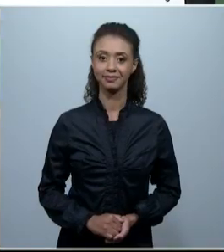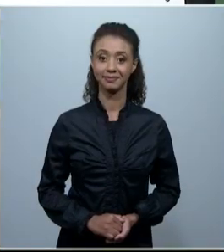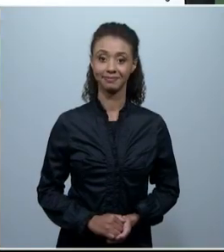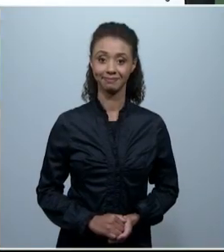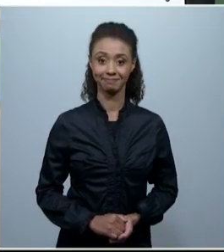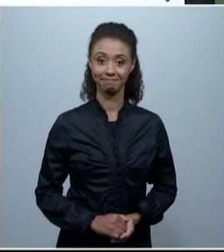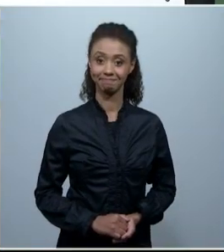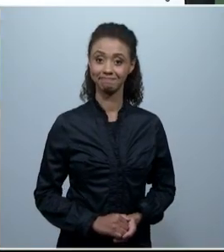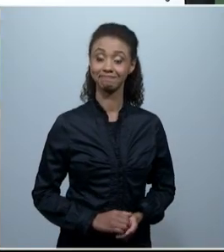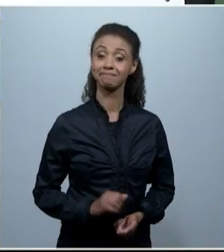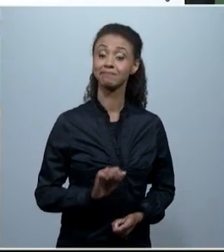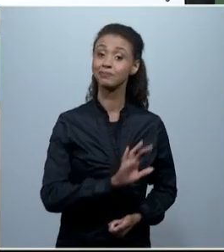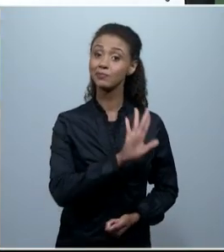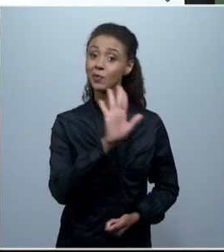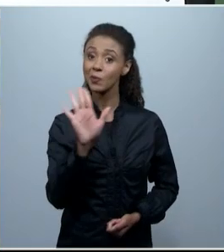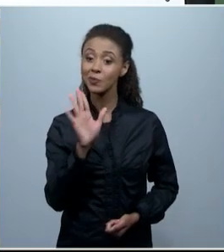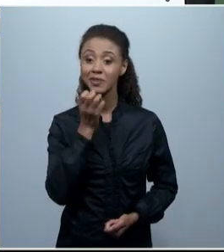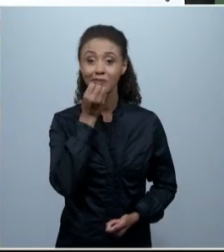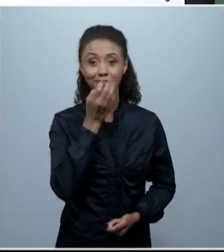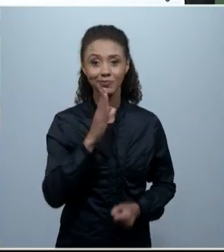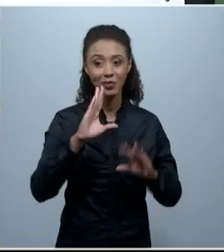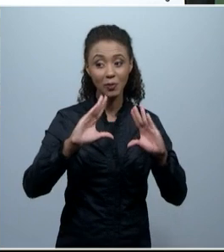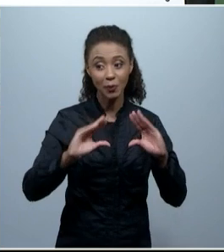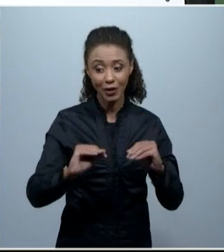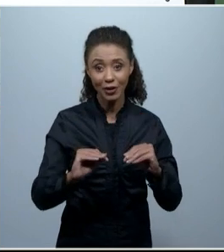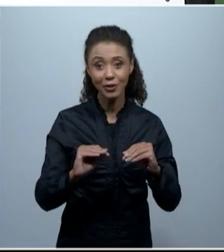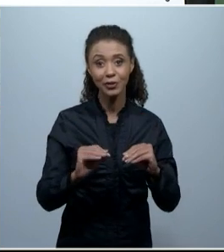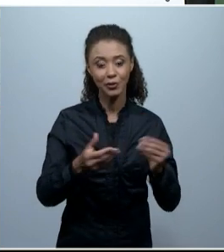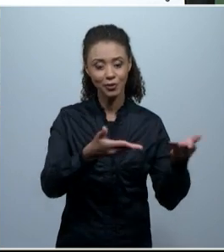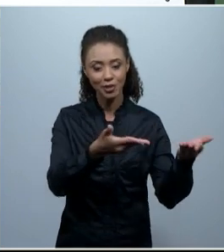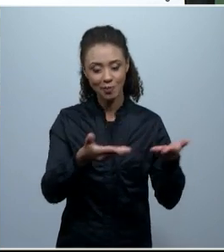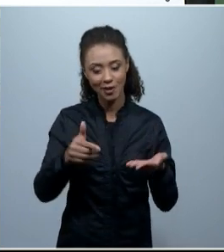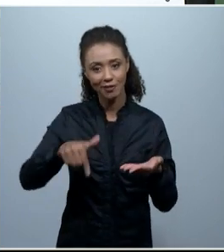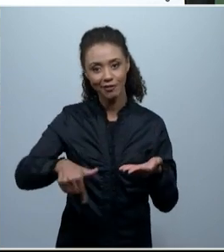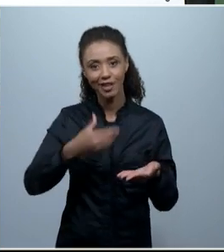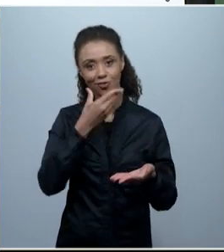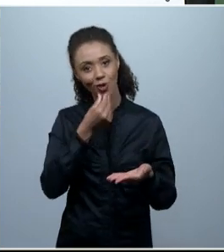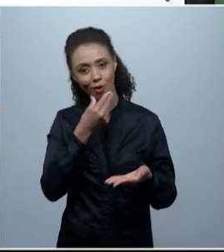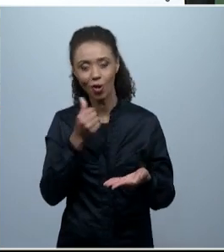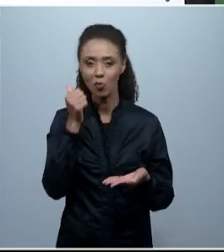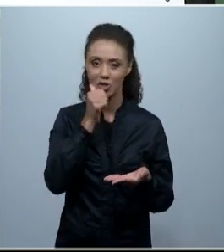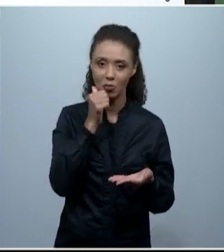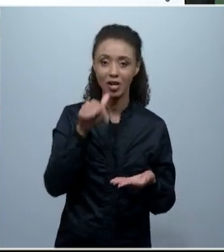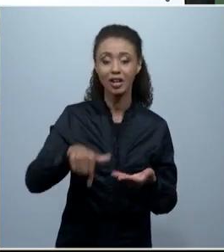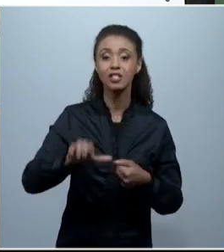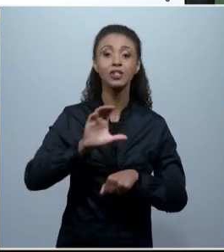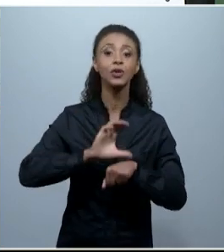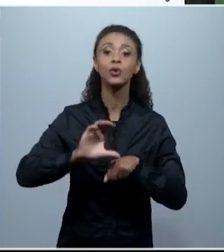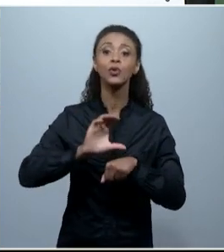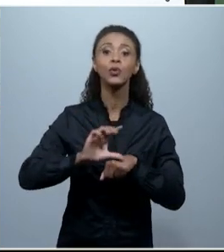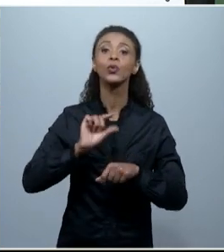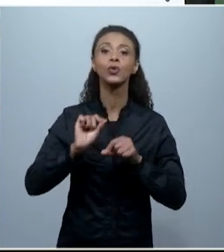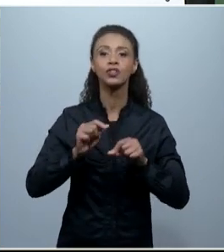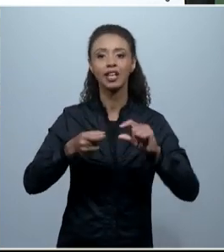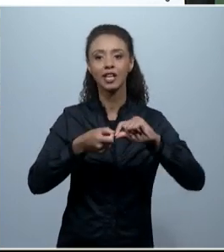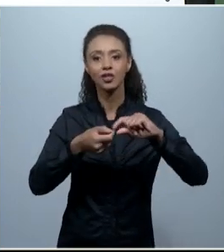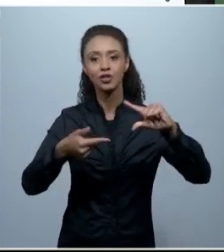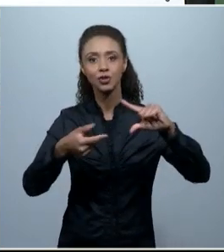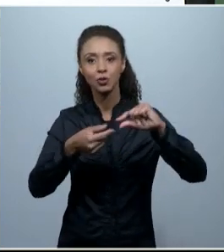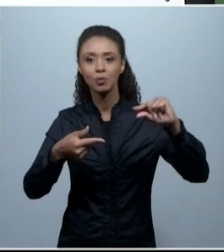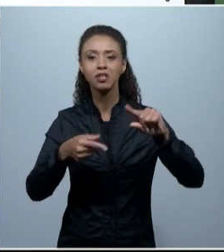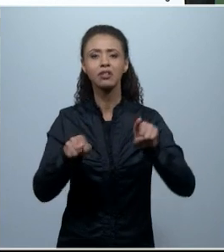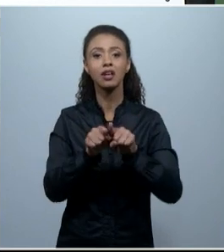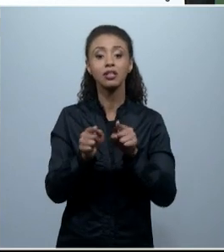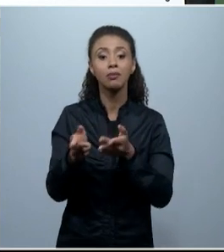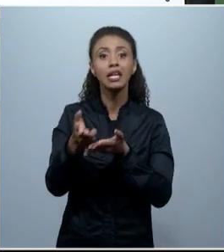olá boa noite bem vindos e bem vindas a essa hora conferência do nosso curso de geometria plana e desenho geométrico é a gente vai